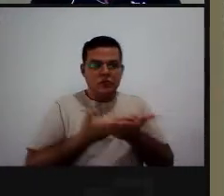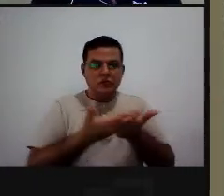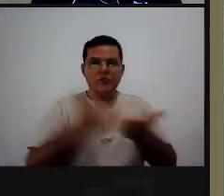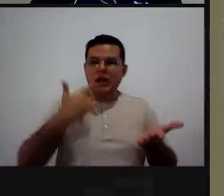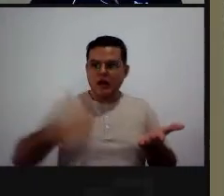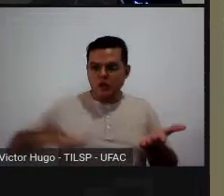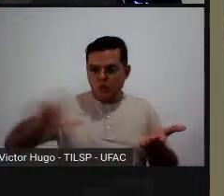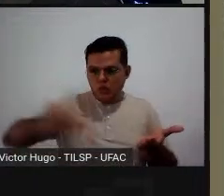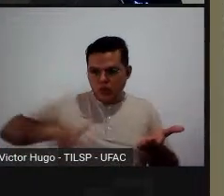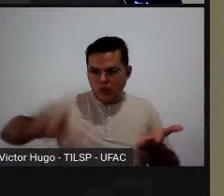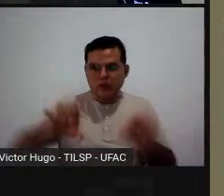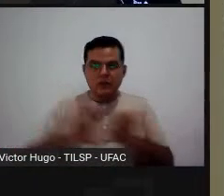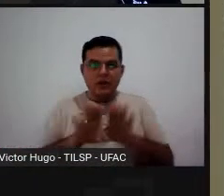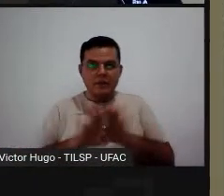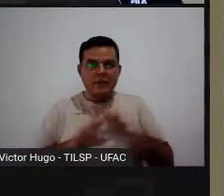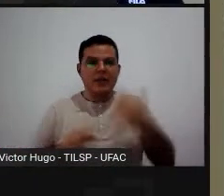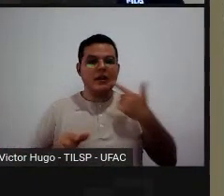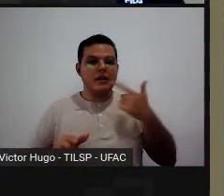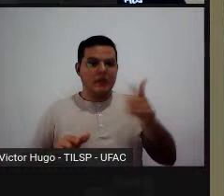literatura.